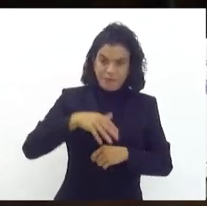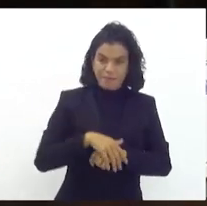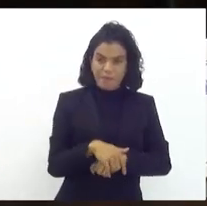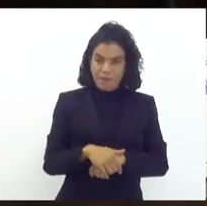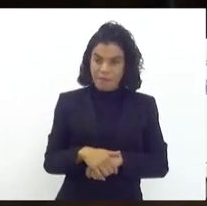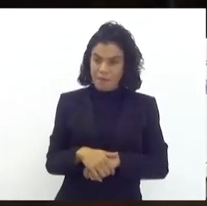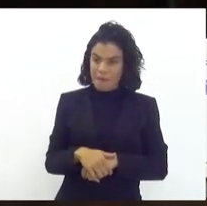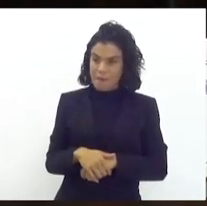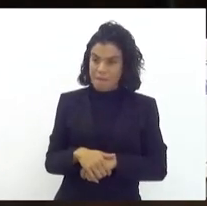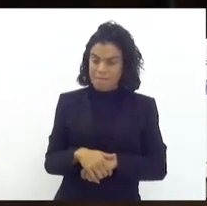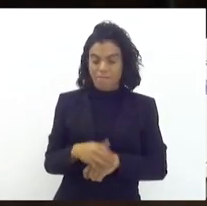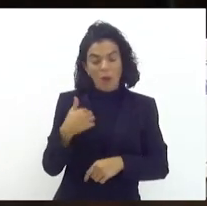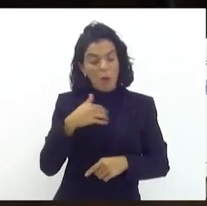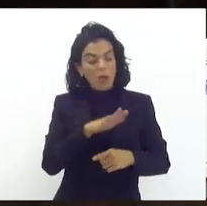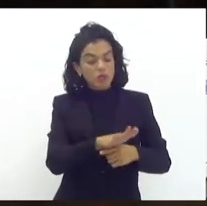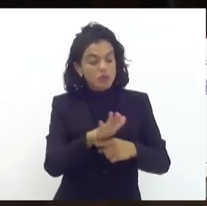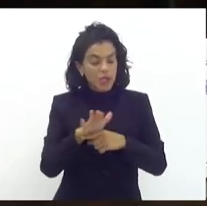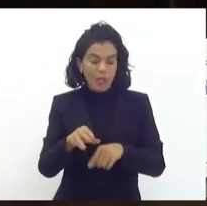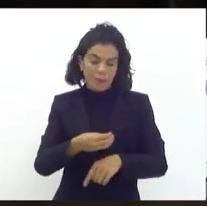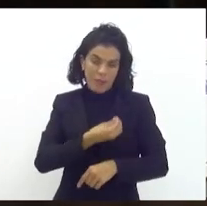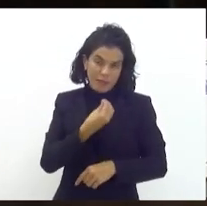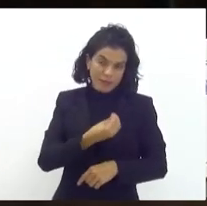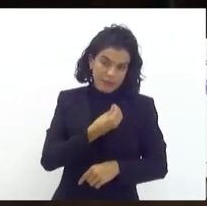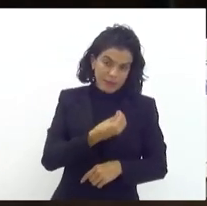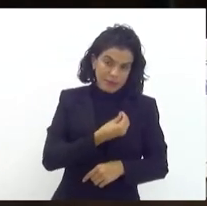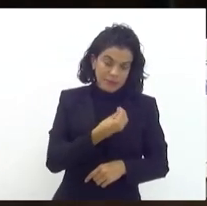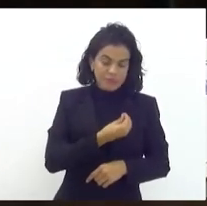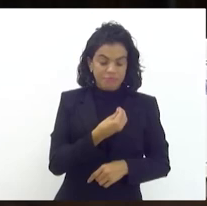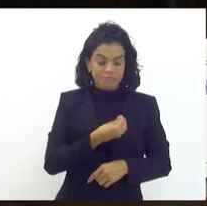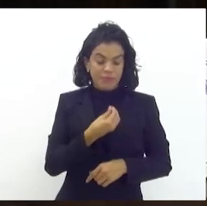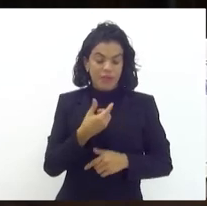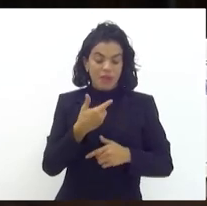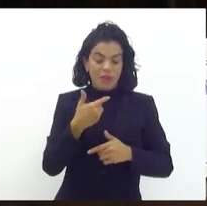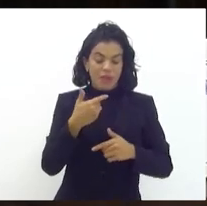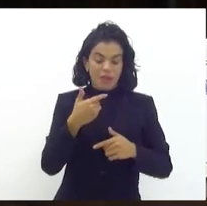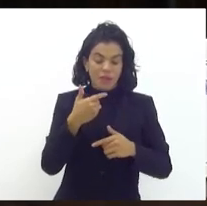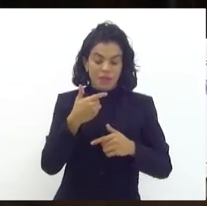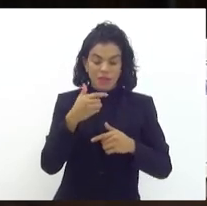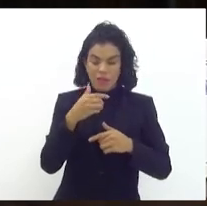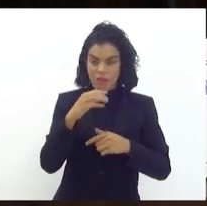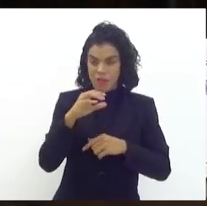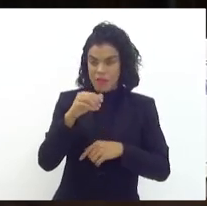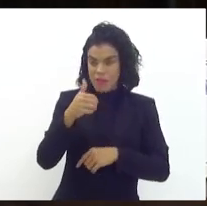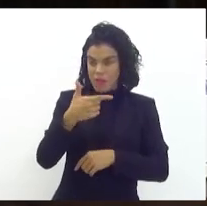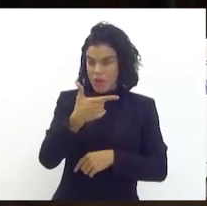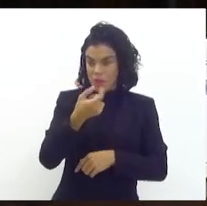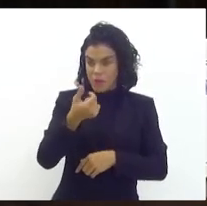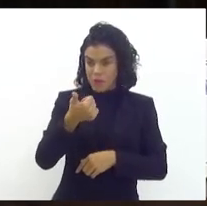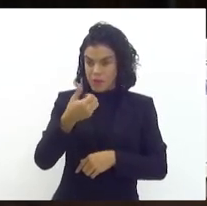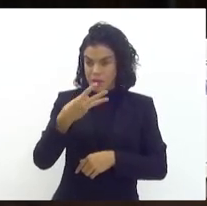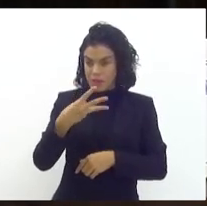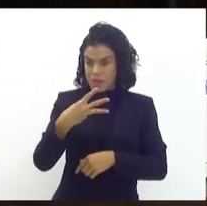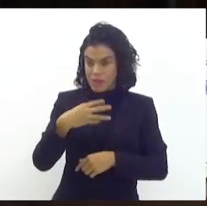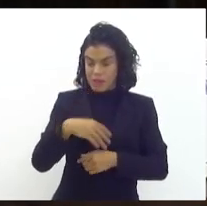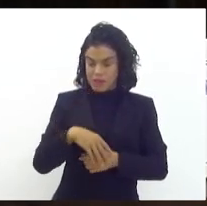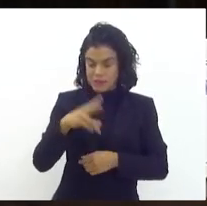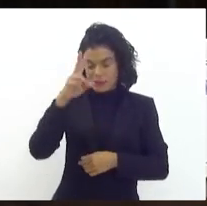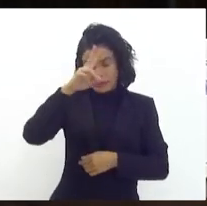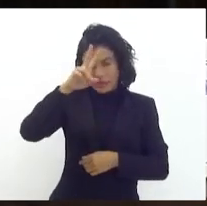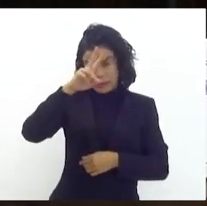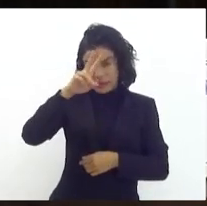eu ajudei participei um pouco na de 2003 e me